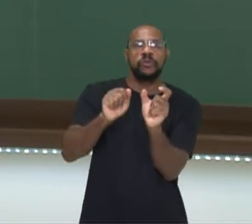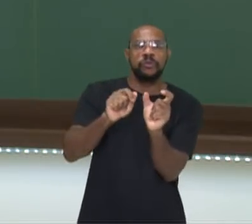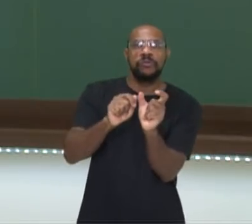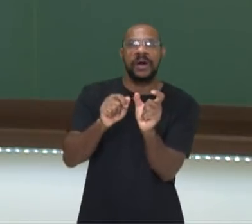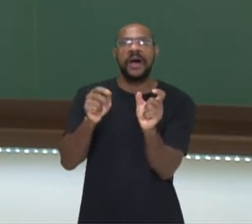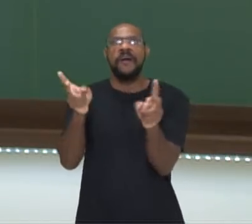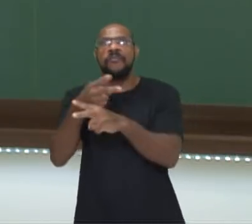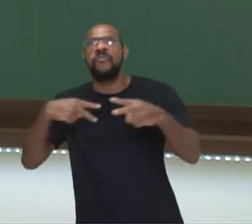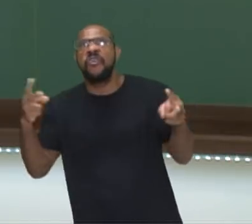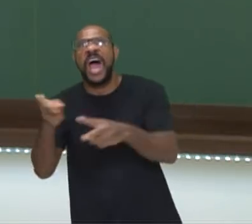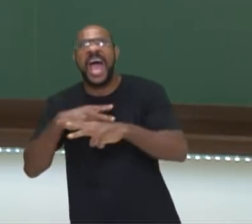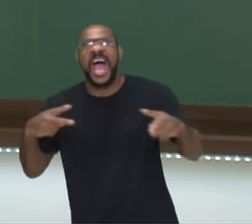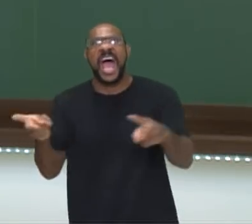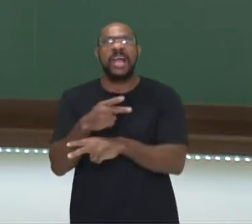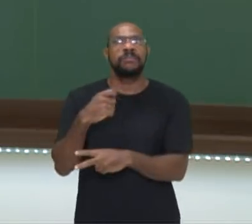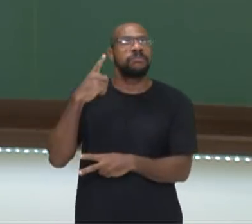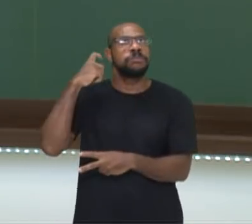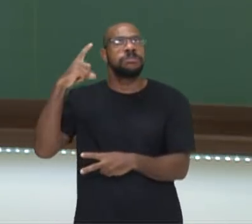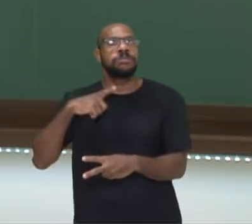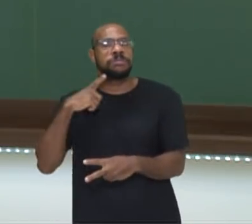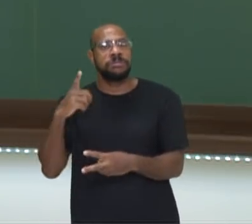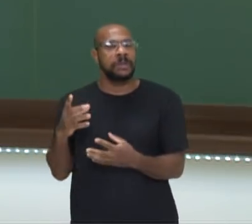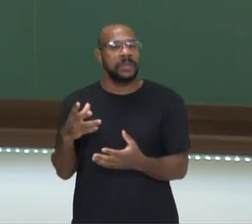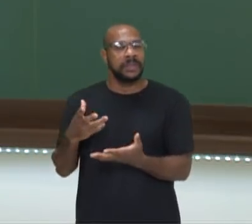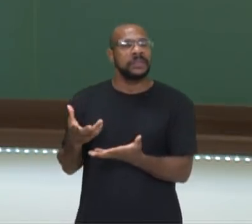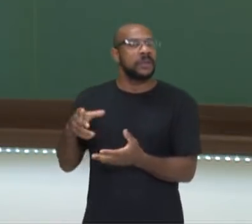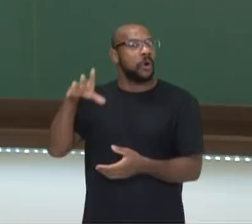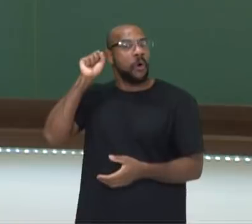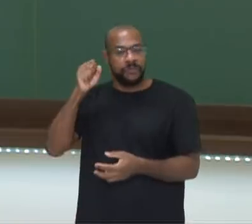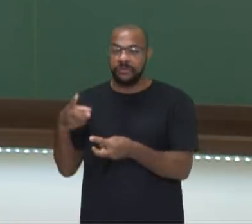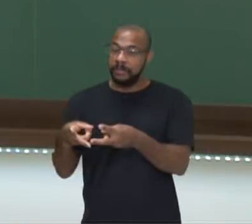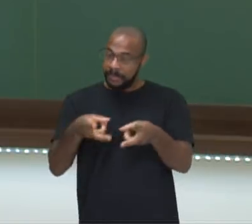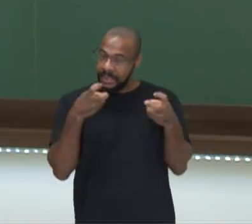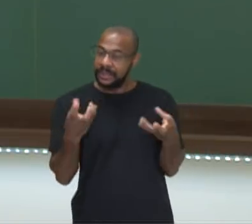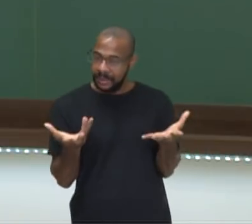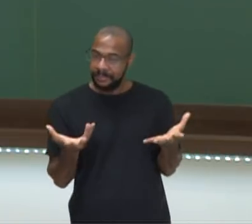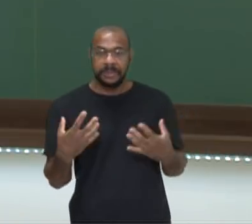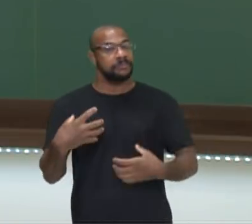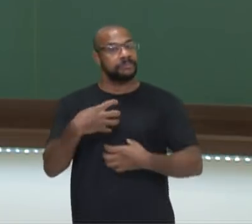veloz. Por meio de palavras para obter efeito de